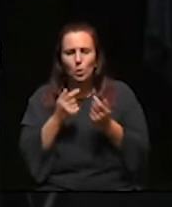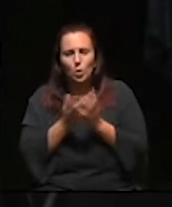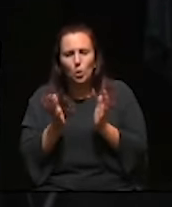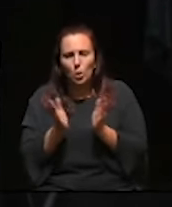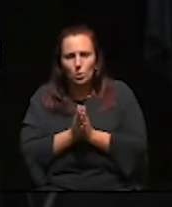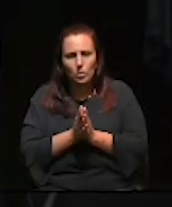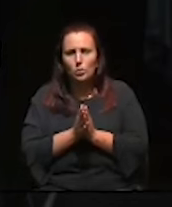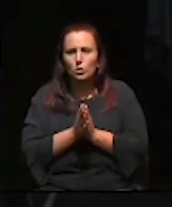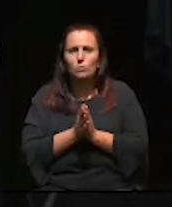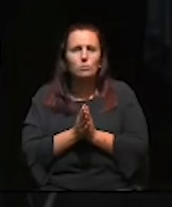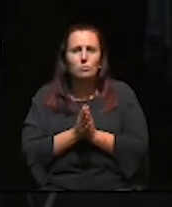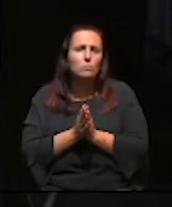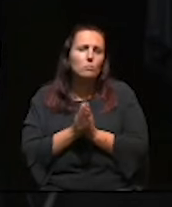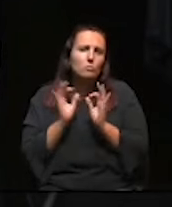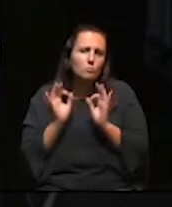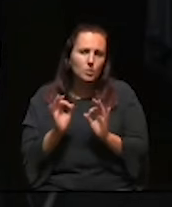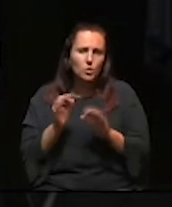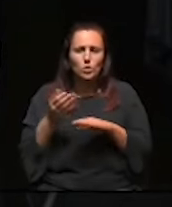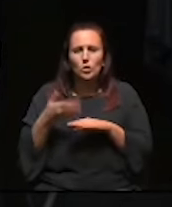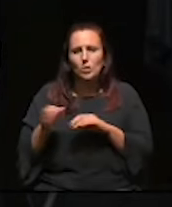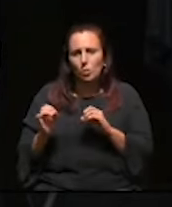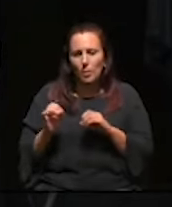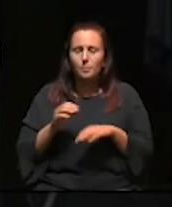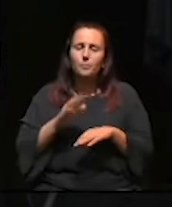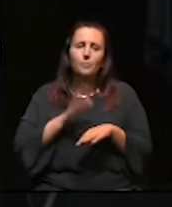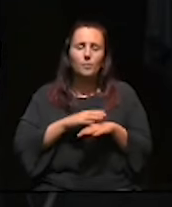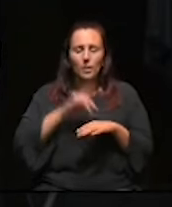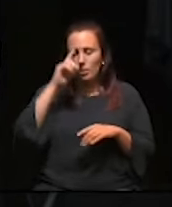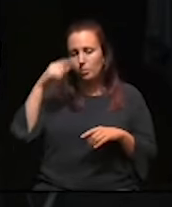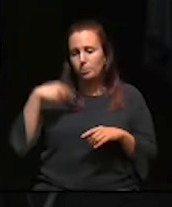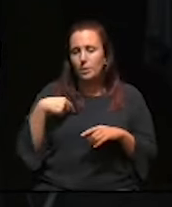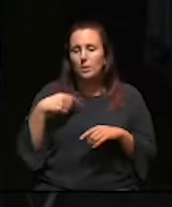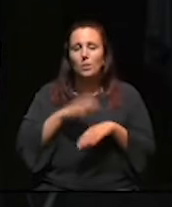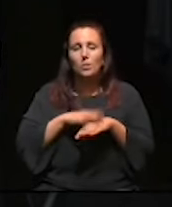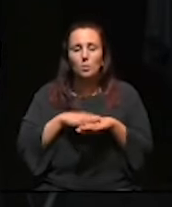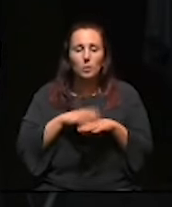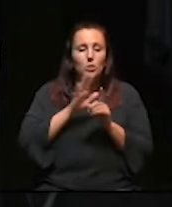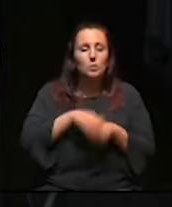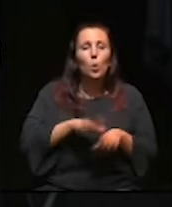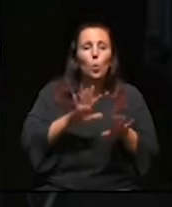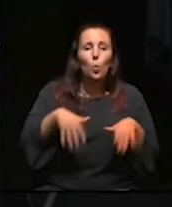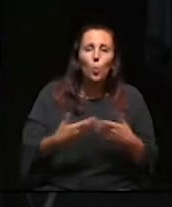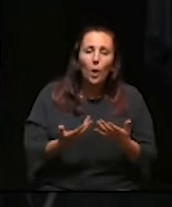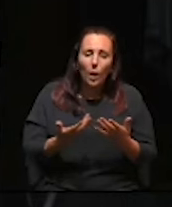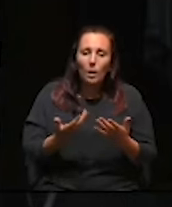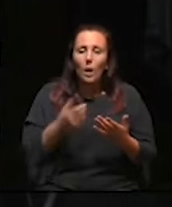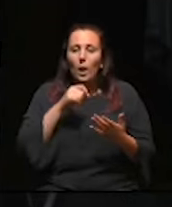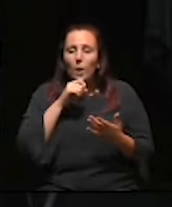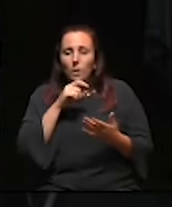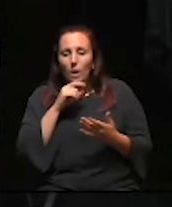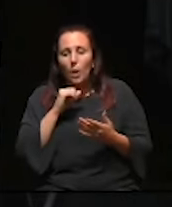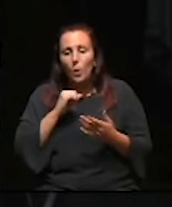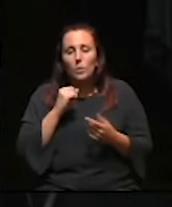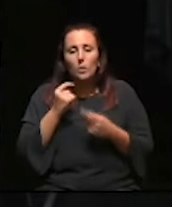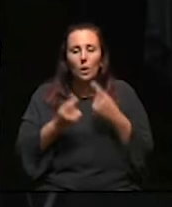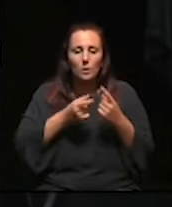exceção. O LIVRE defende inequivocamente os direitos humanos. Sabemos que a discriminação, seja ela qual for, atenta contra o bem-estar pessoal